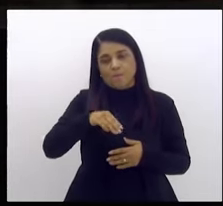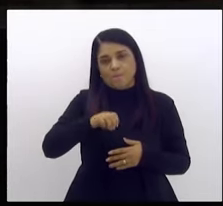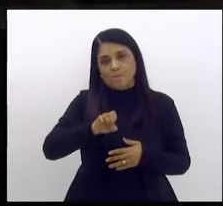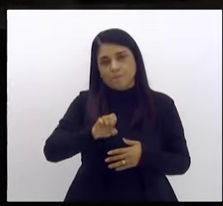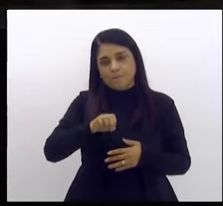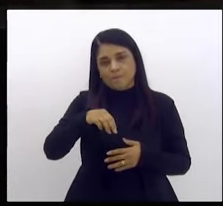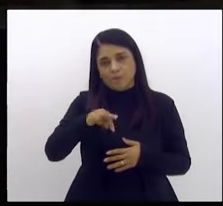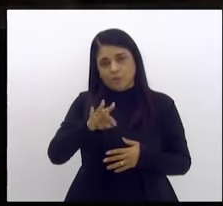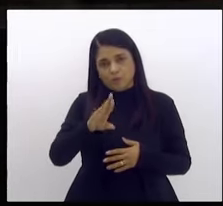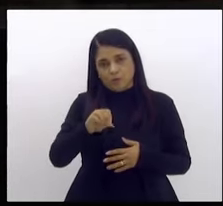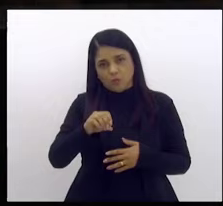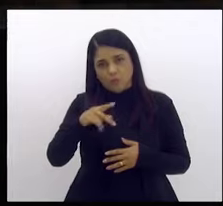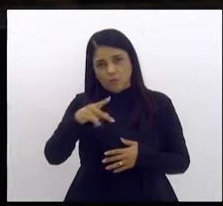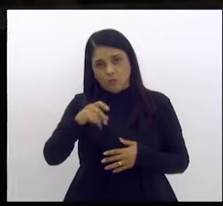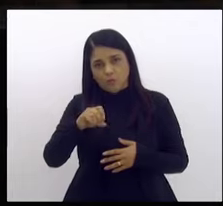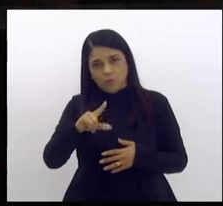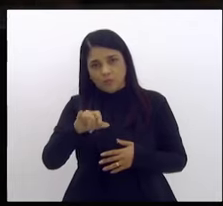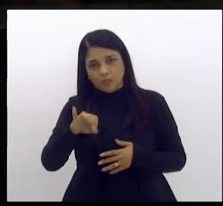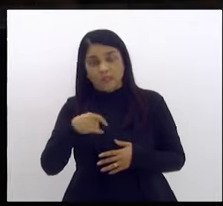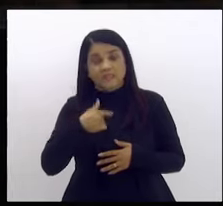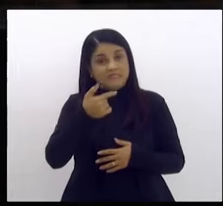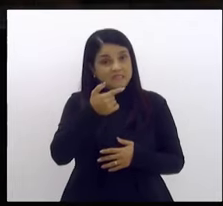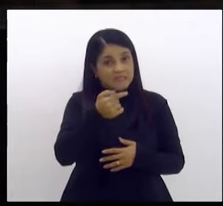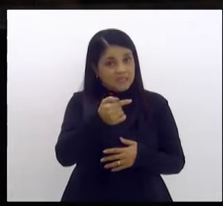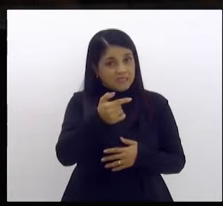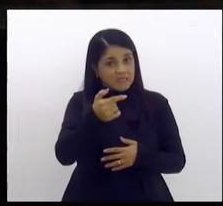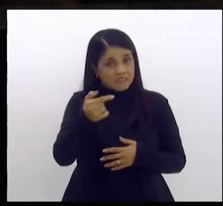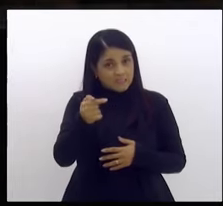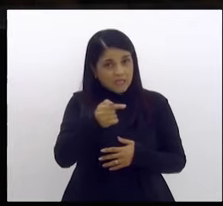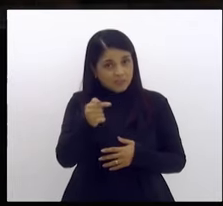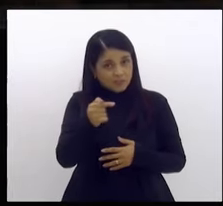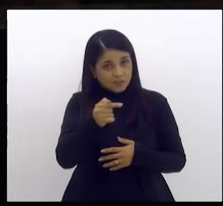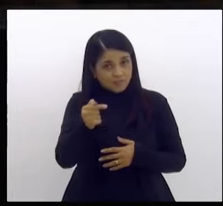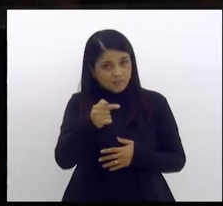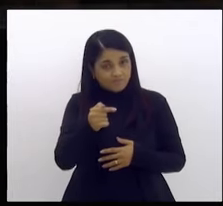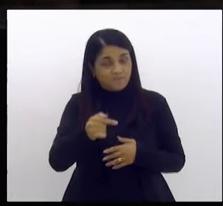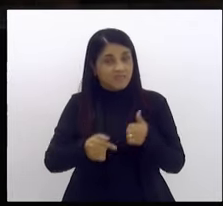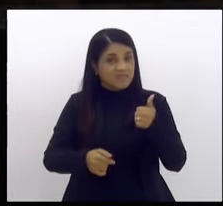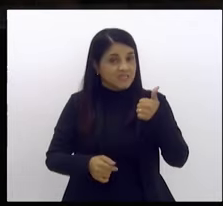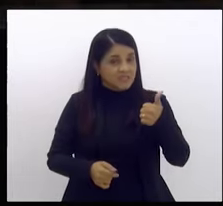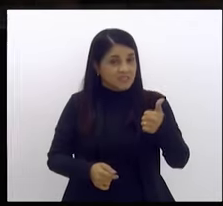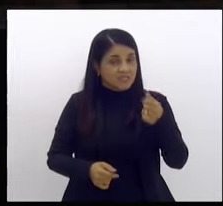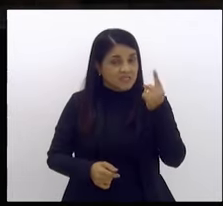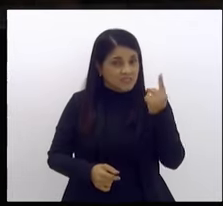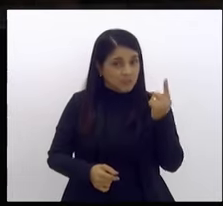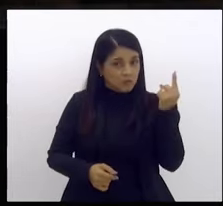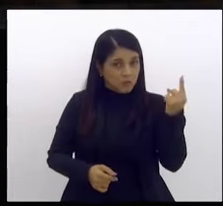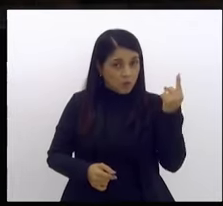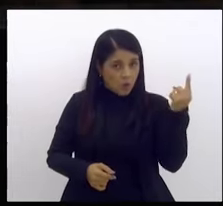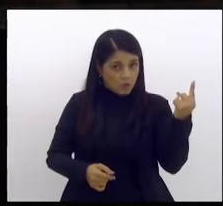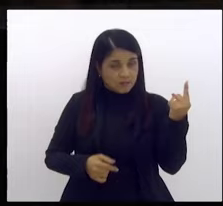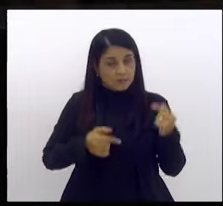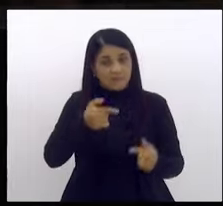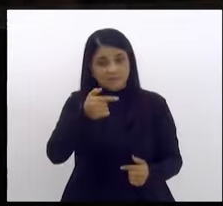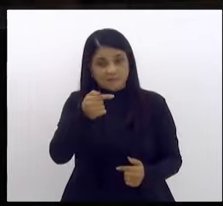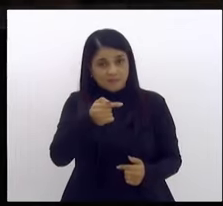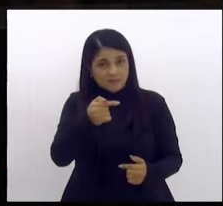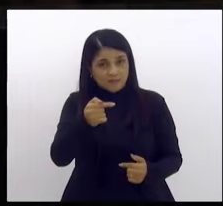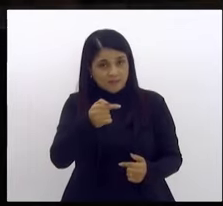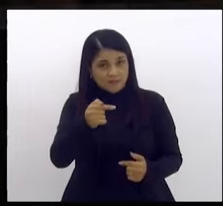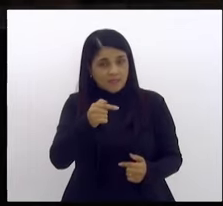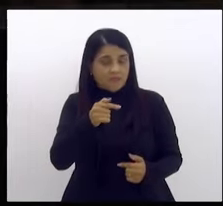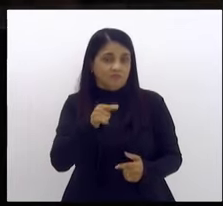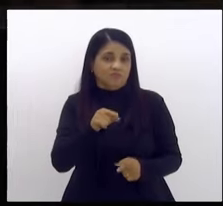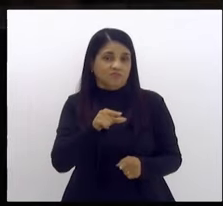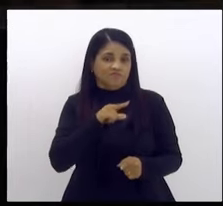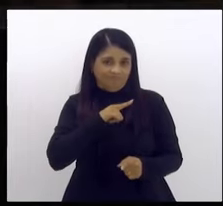foram 77 casos dos 111 feminicídios que tivemos em